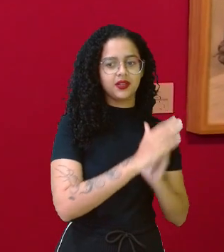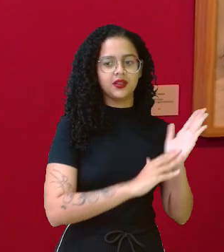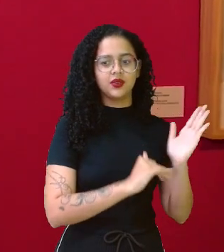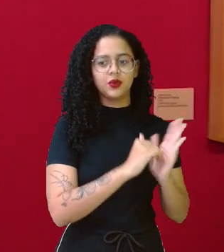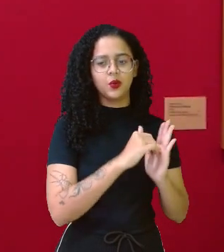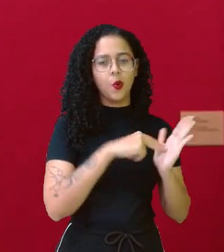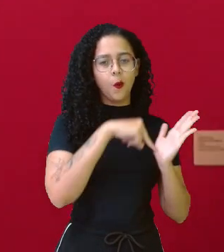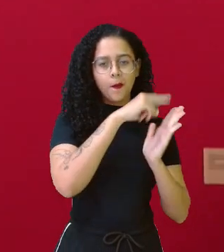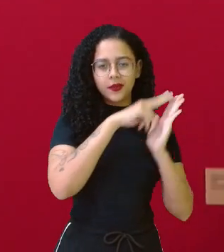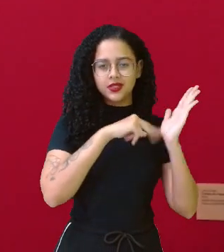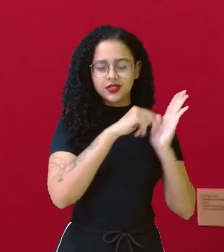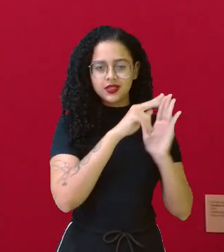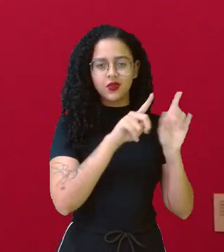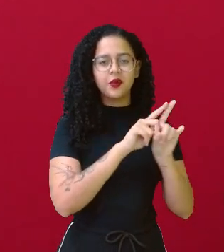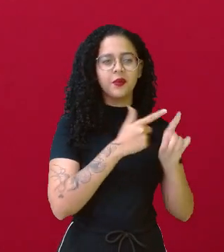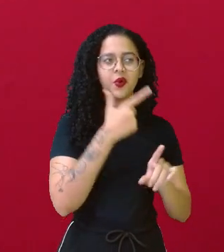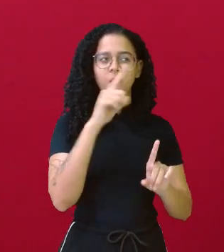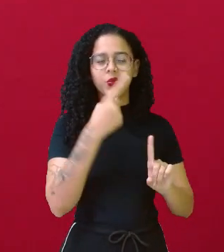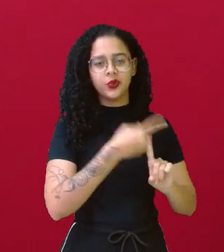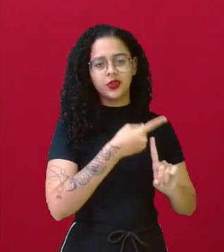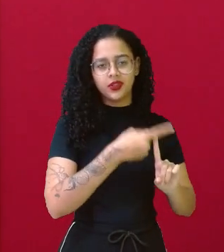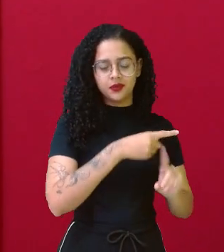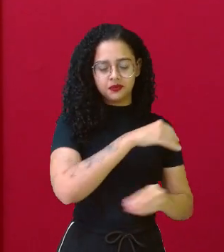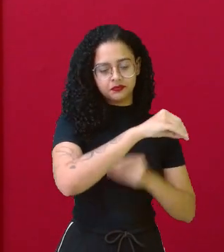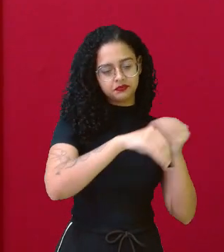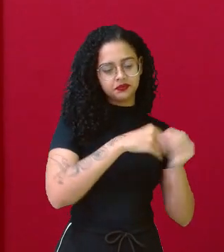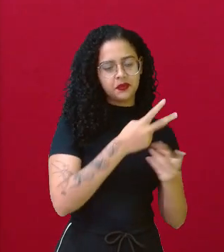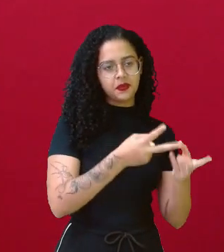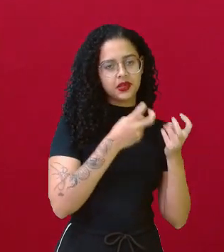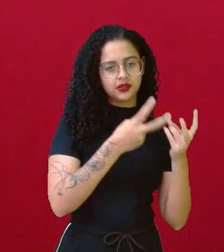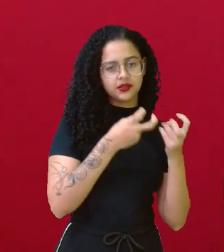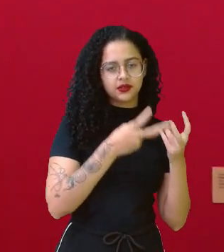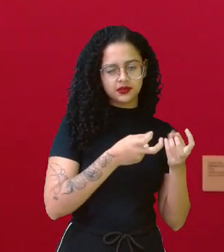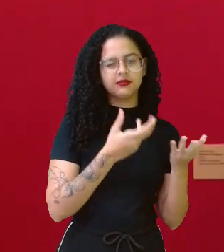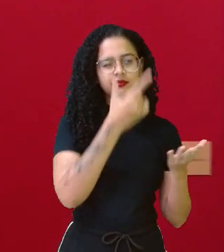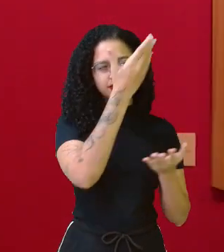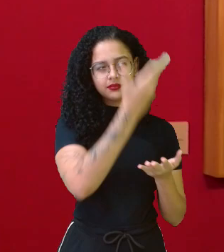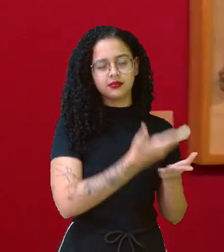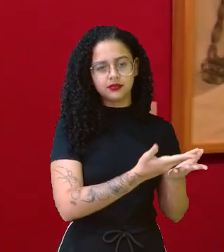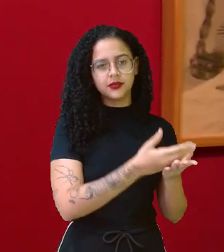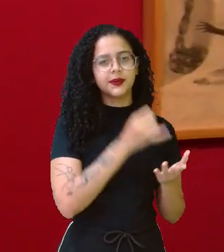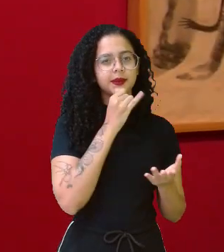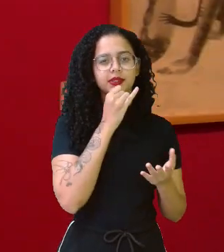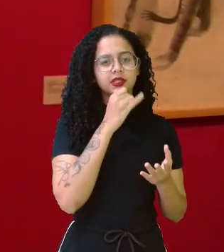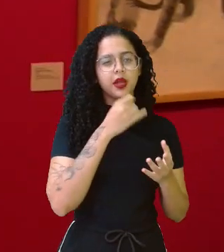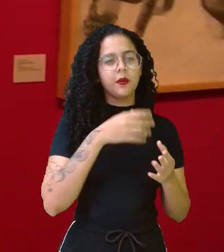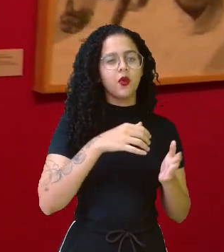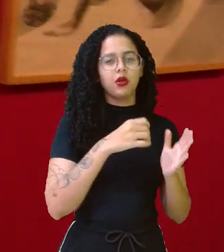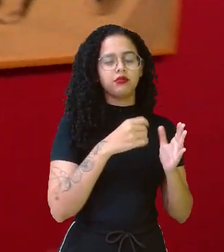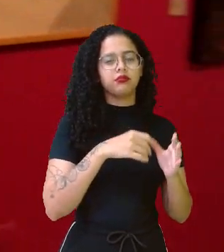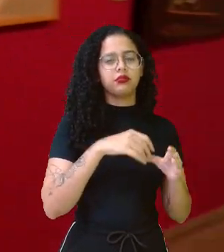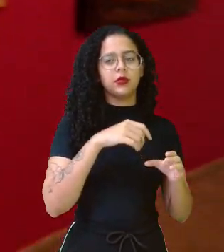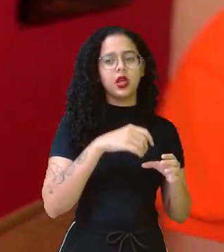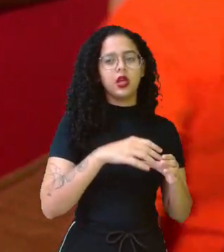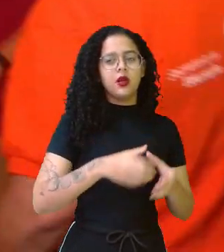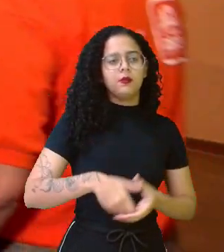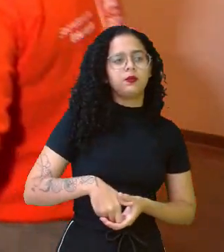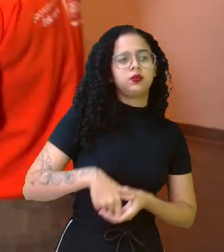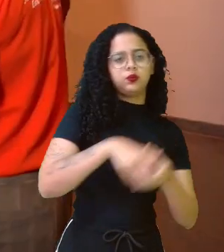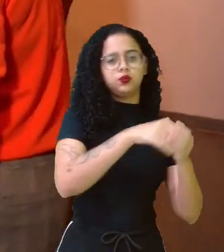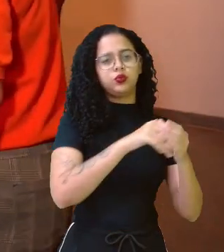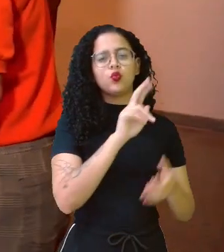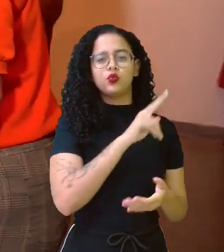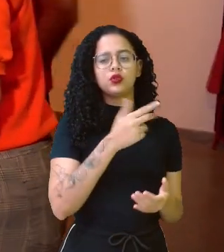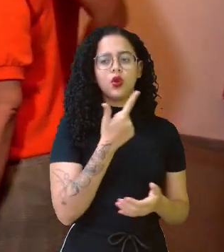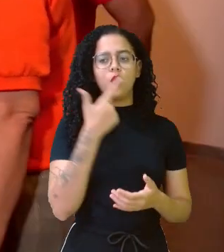pincel, com outras formas, né? Exatamente. A gente vê que ele trabalha um pouco nessa linha de jogar a tinta, de usar outros instrumentos.